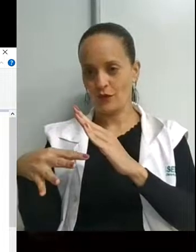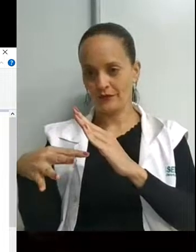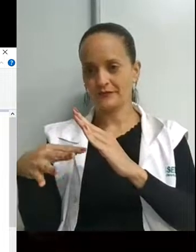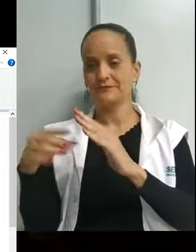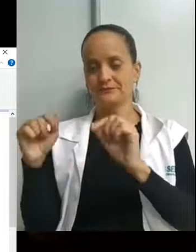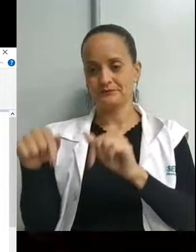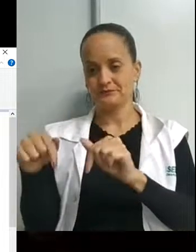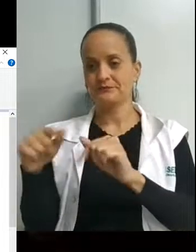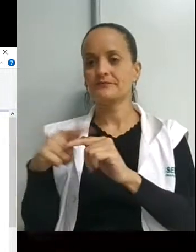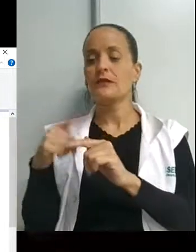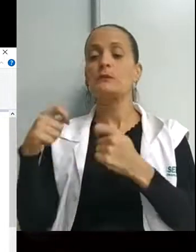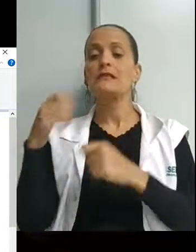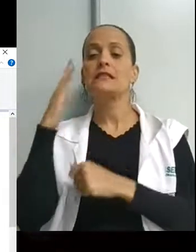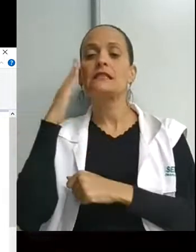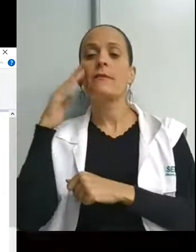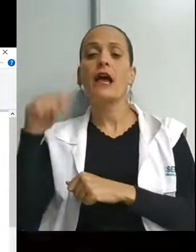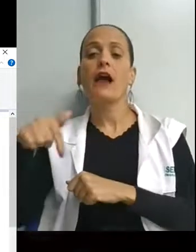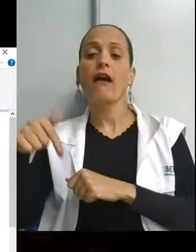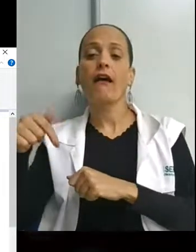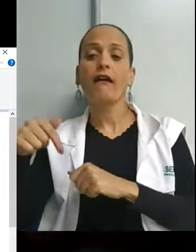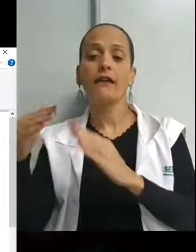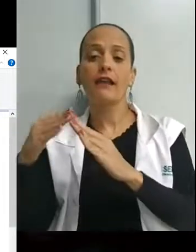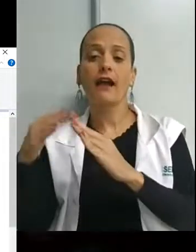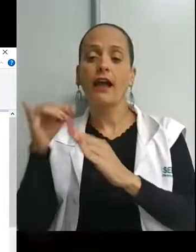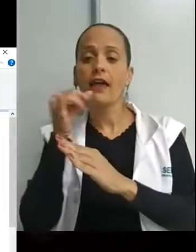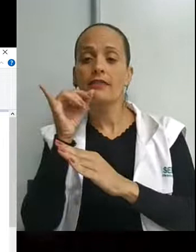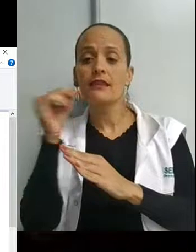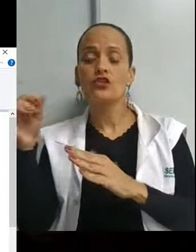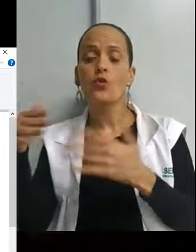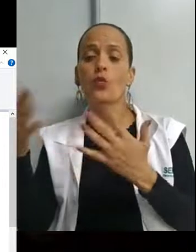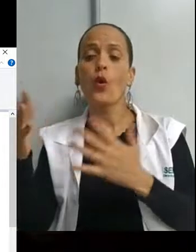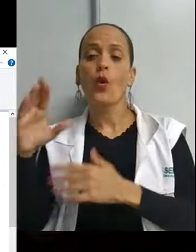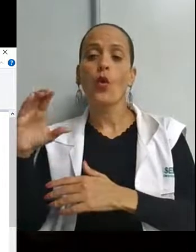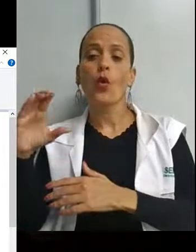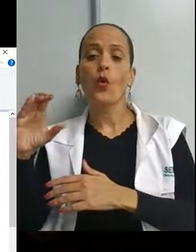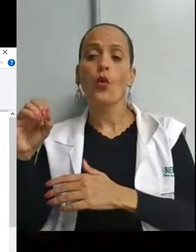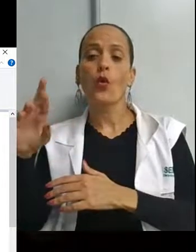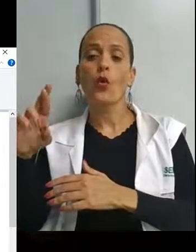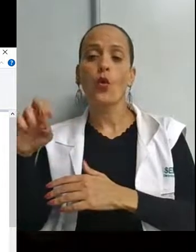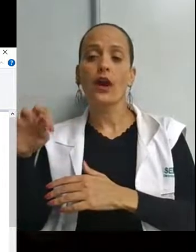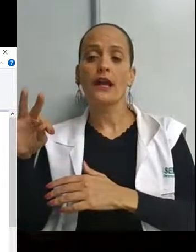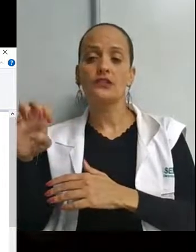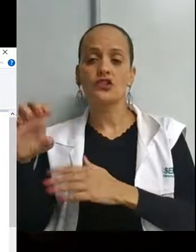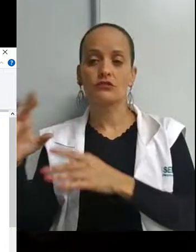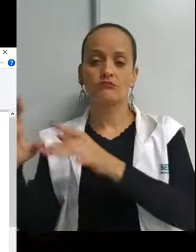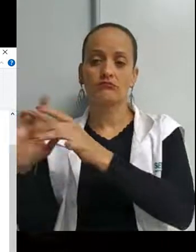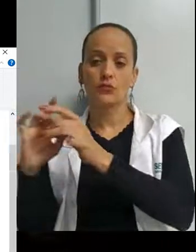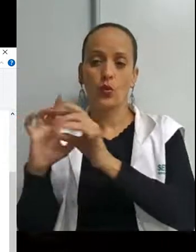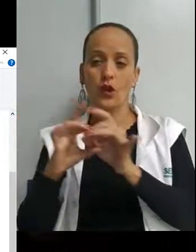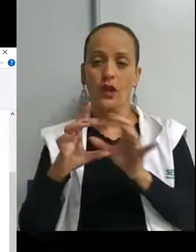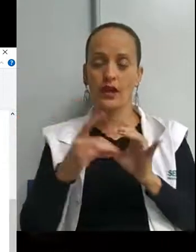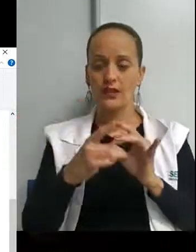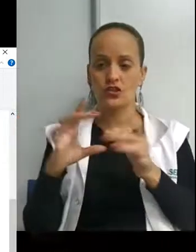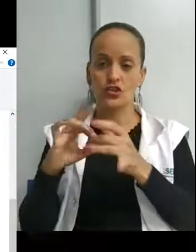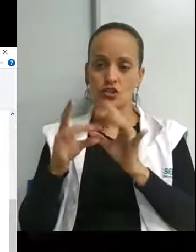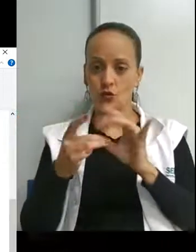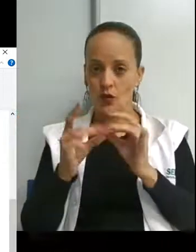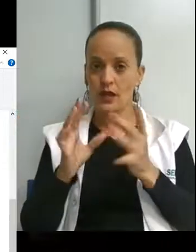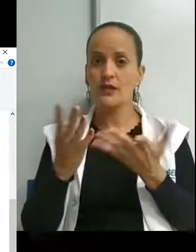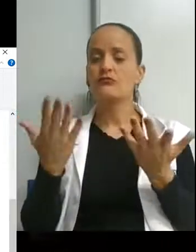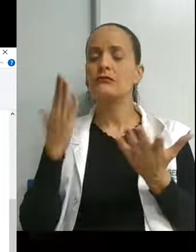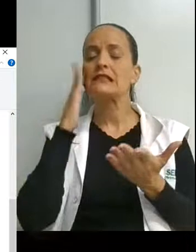que é a corrente total que ele vai assumir. Por quê? A partir dessa corrente aqui, ó, a gente vai verificar o quê?